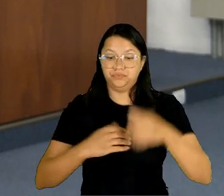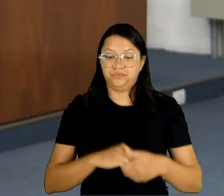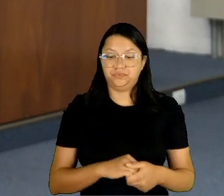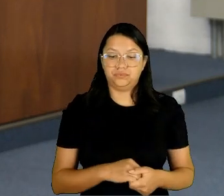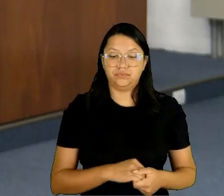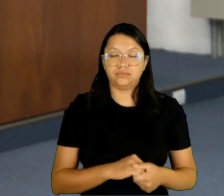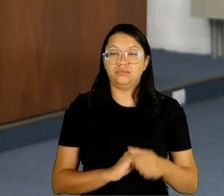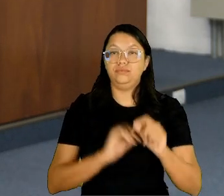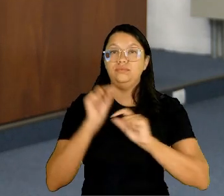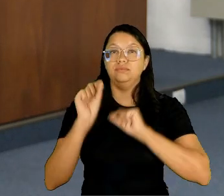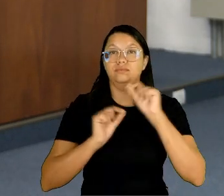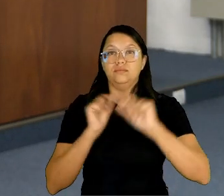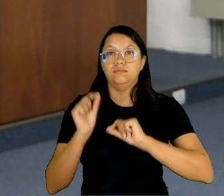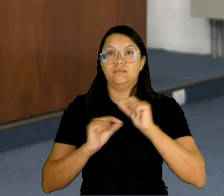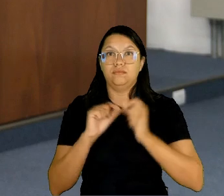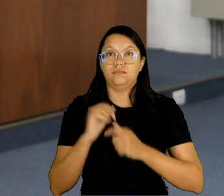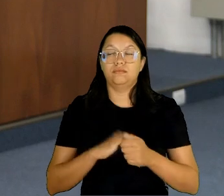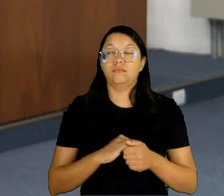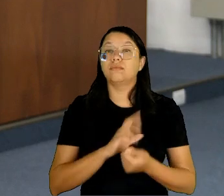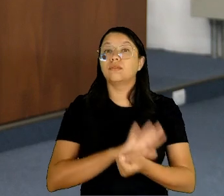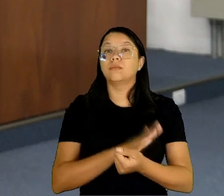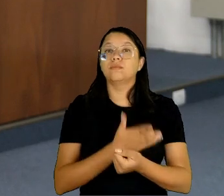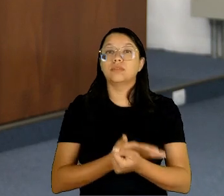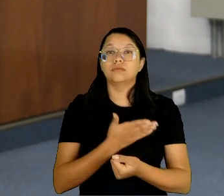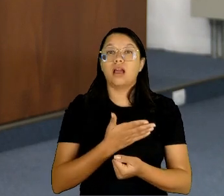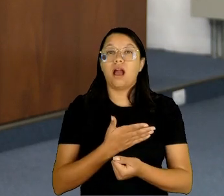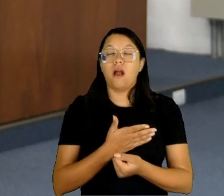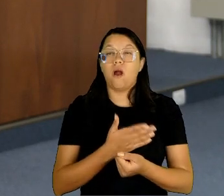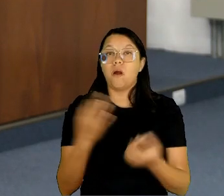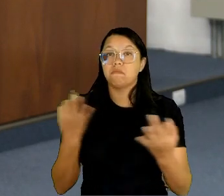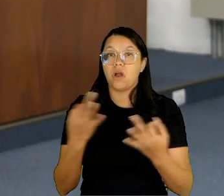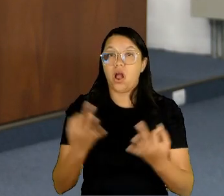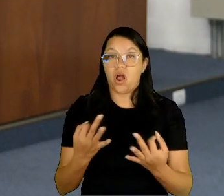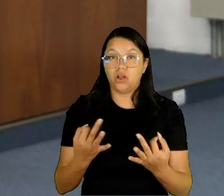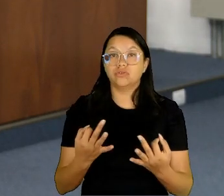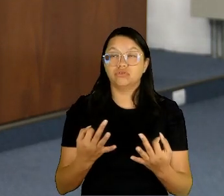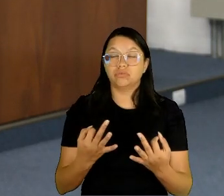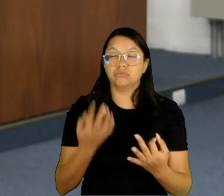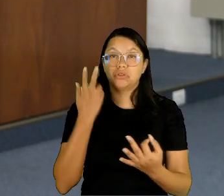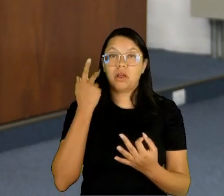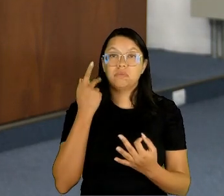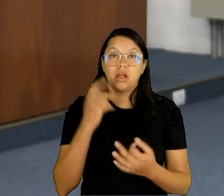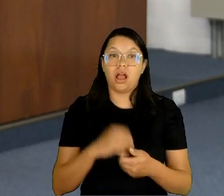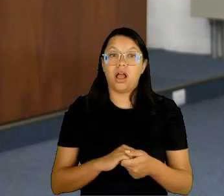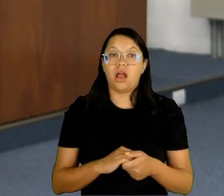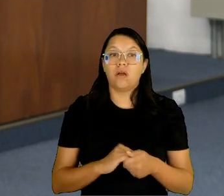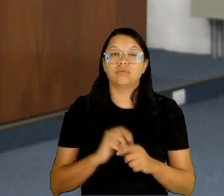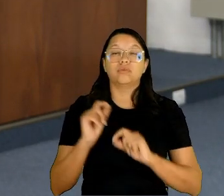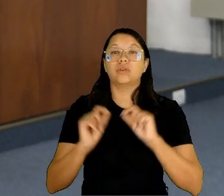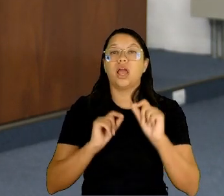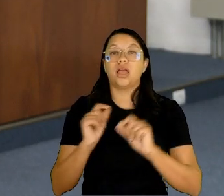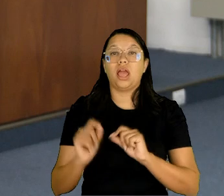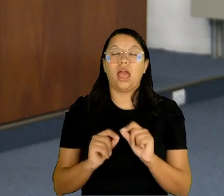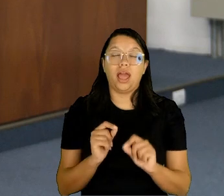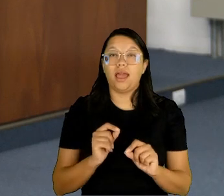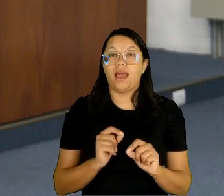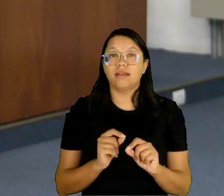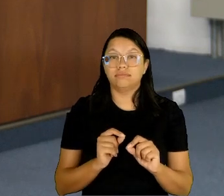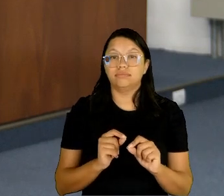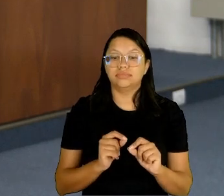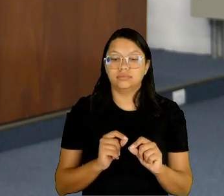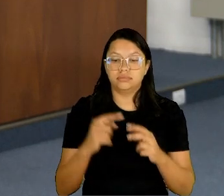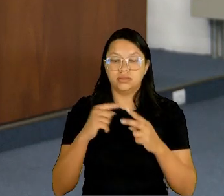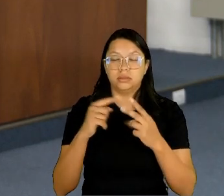Ops, passei demais. Do que é a pressão ótima, a pressão normal. Tem até aqui pré-hipertensão,